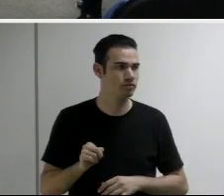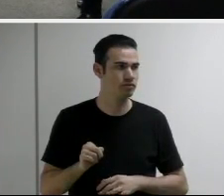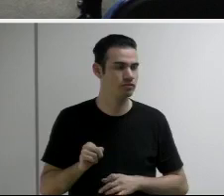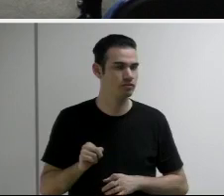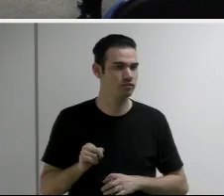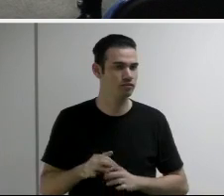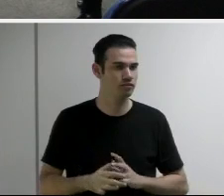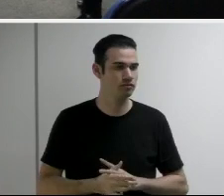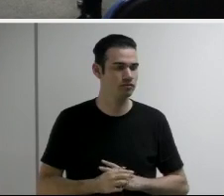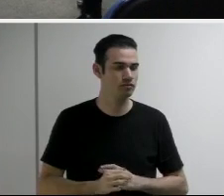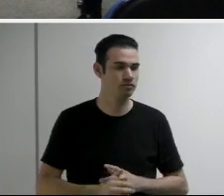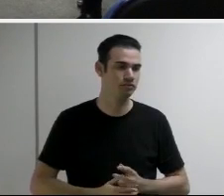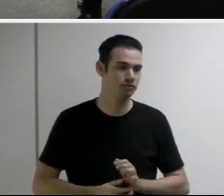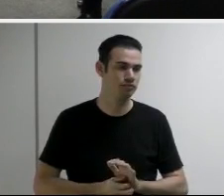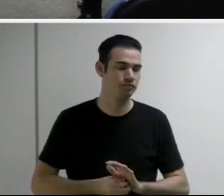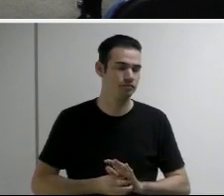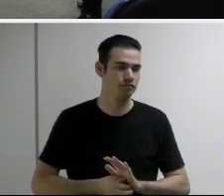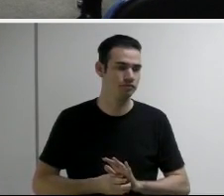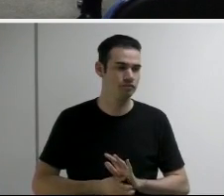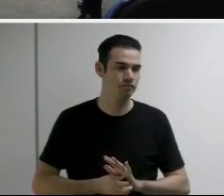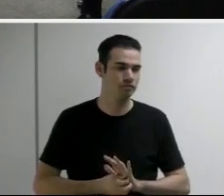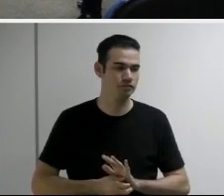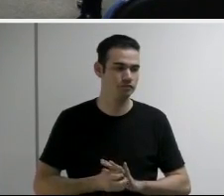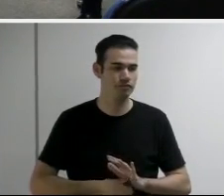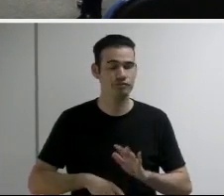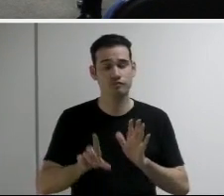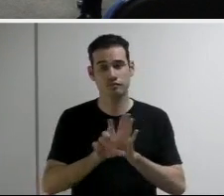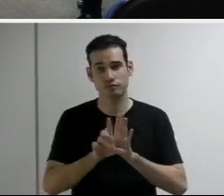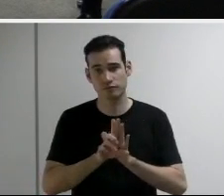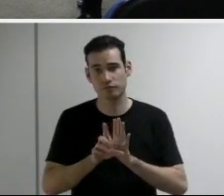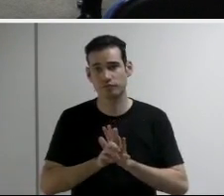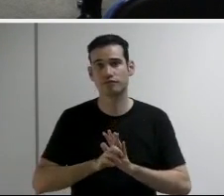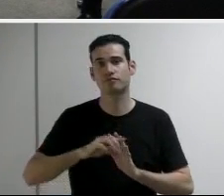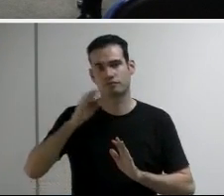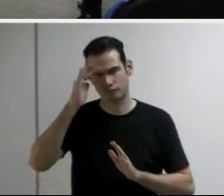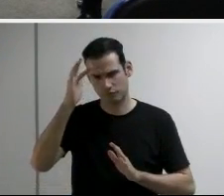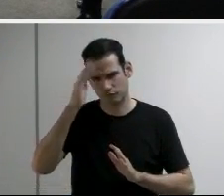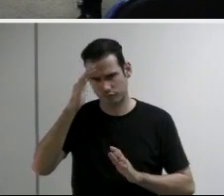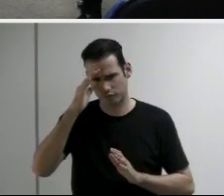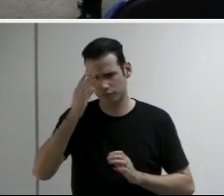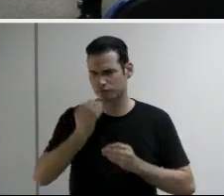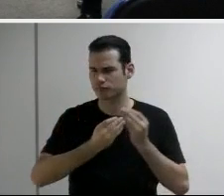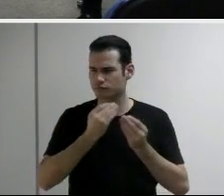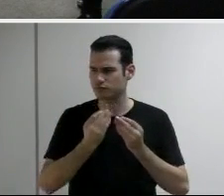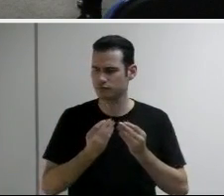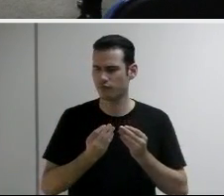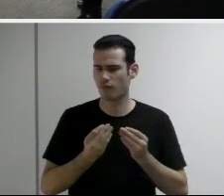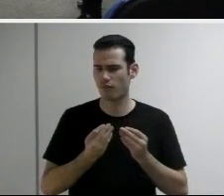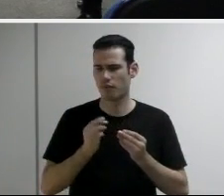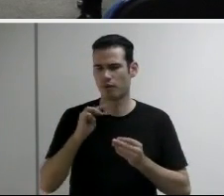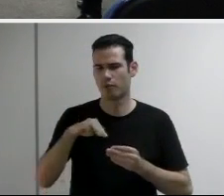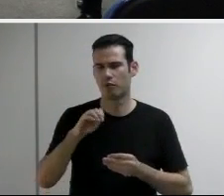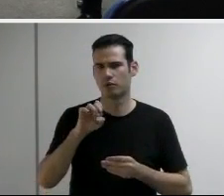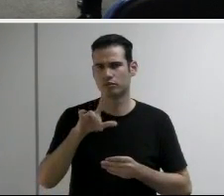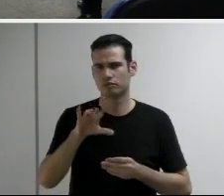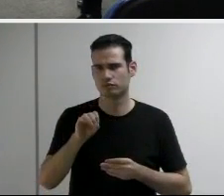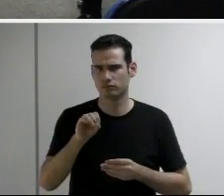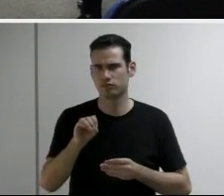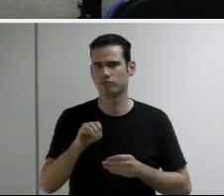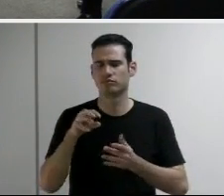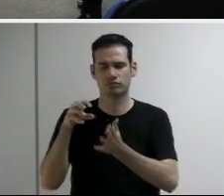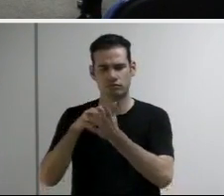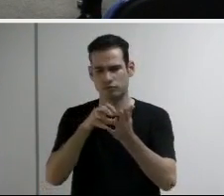como Blockchain. Enquanto a lei foi desenhada pensando, baseada num modelo mais de centralização dos